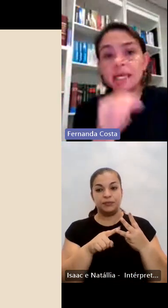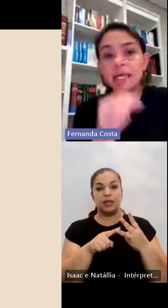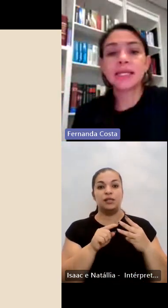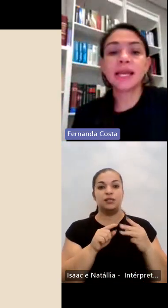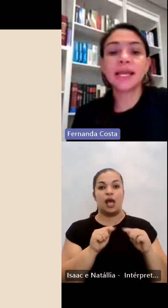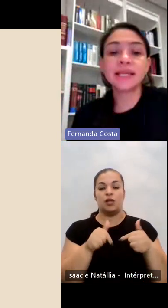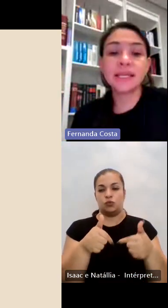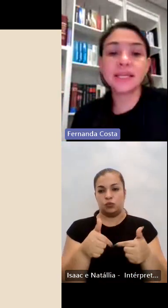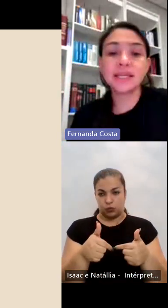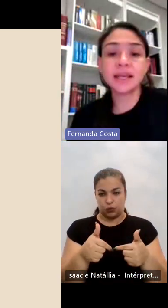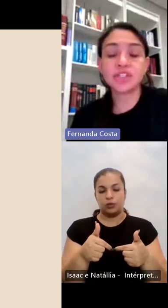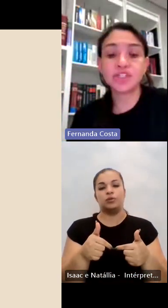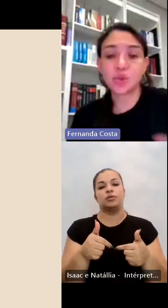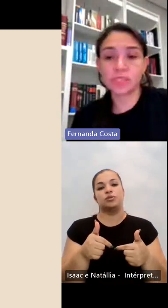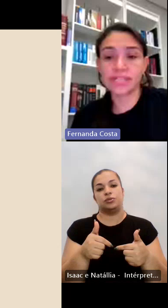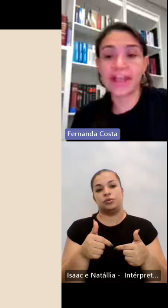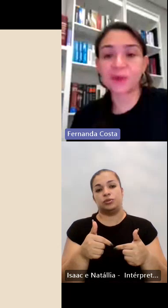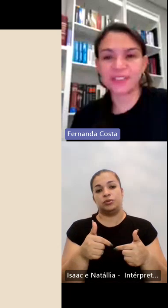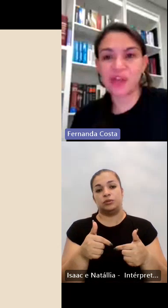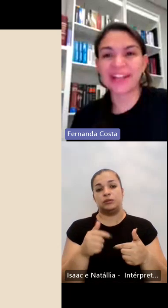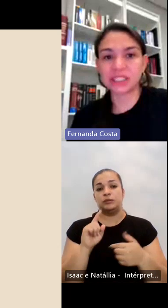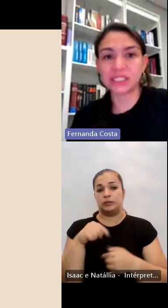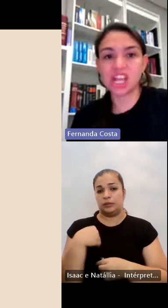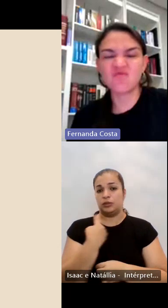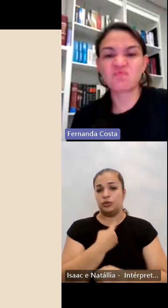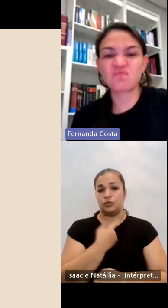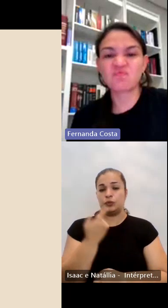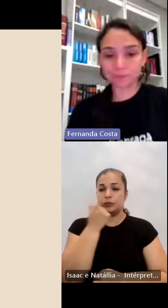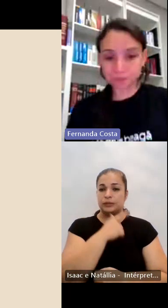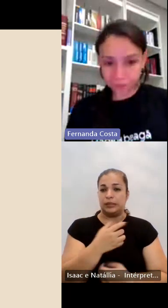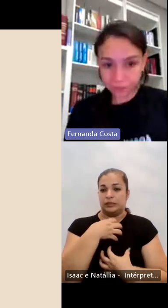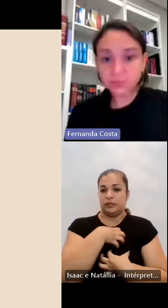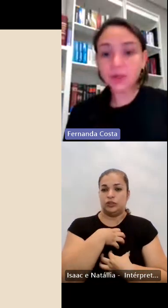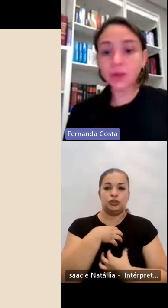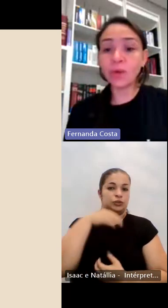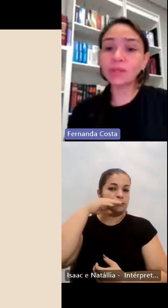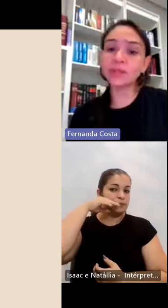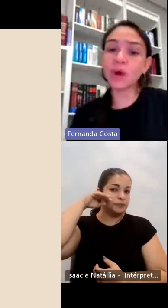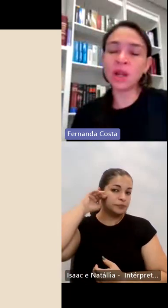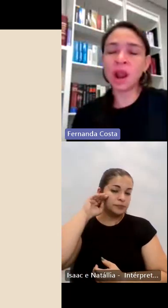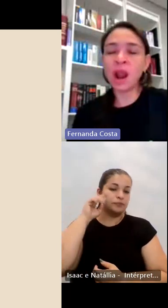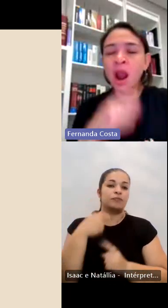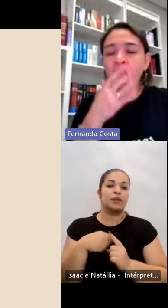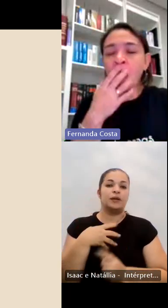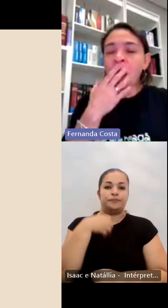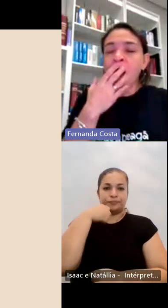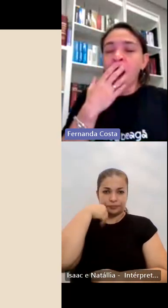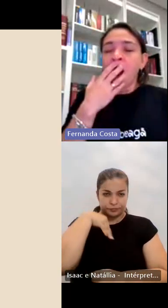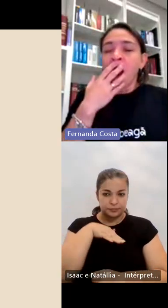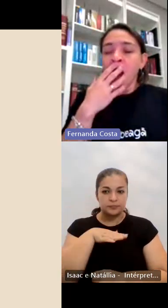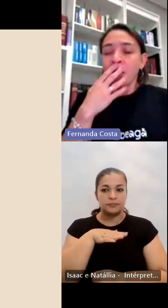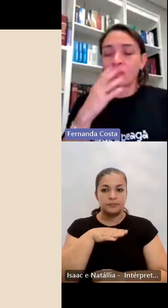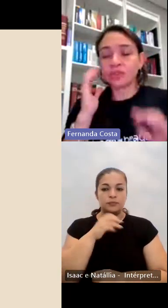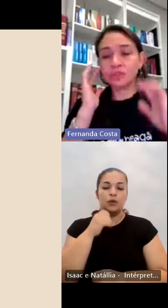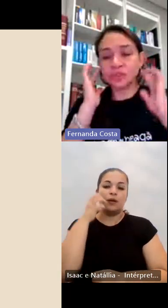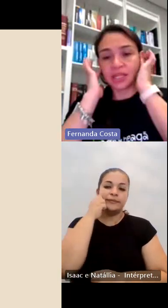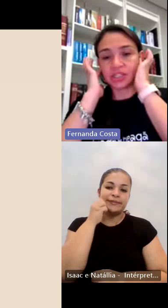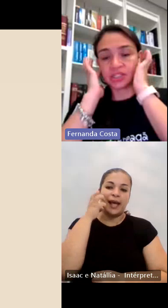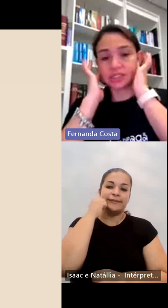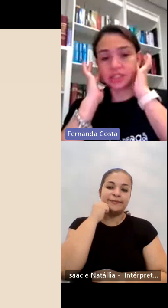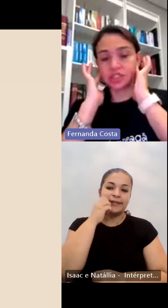atitudes, né, que a gente consegue quando faz assim, quando engole ou